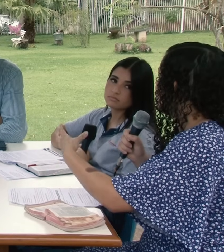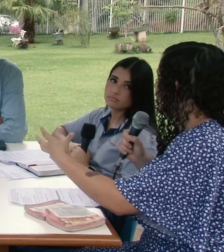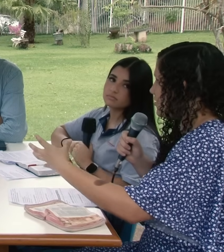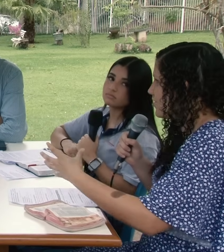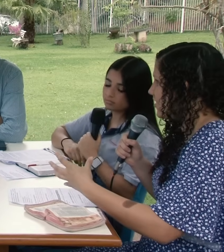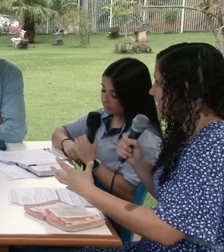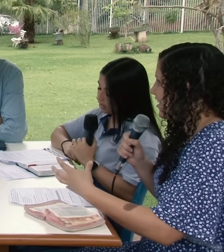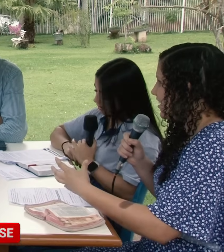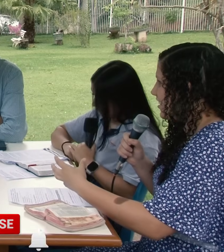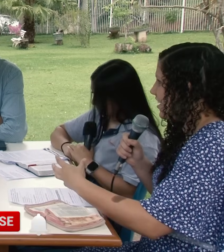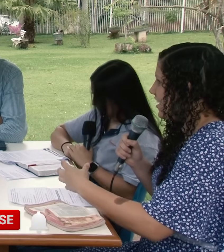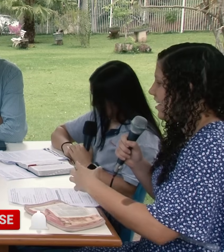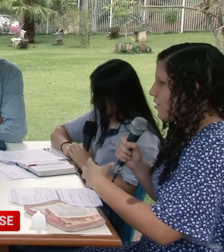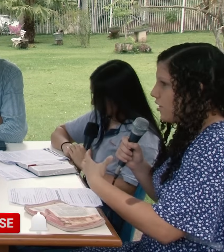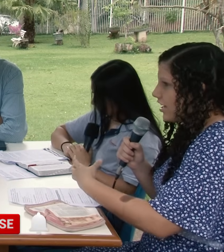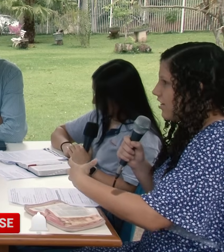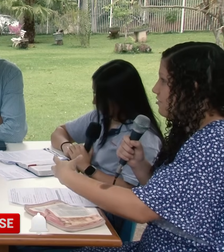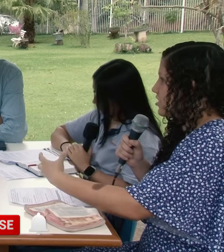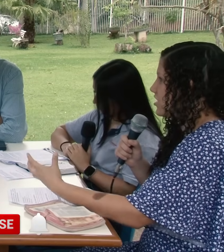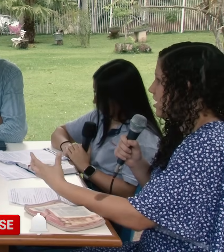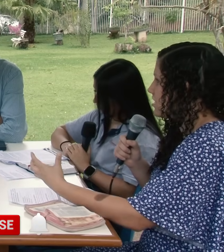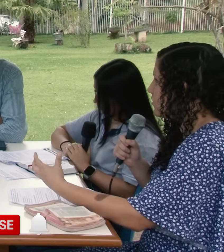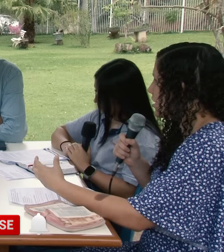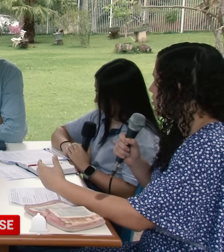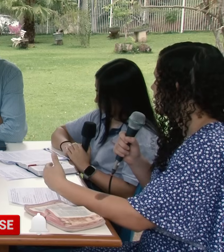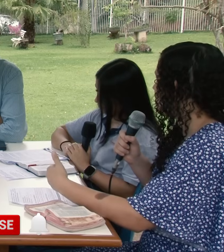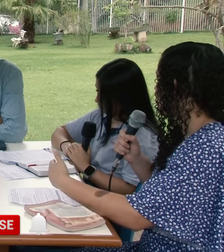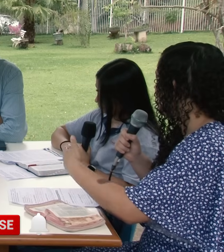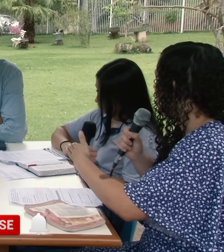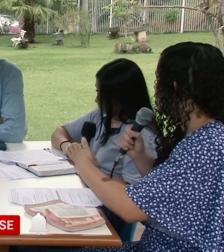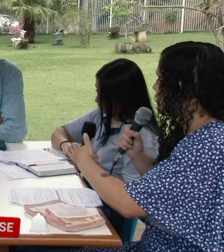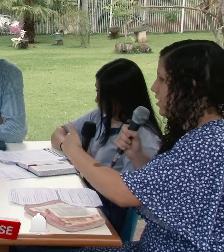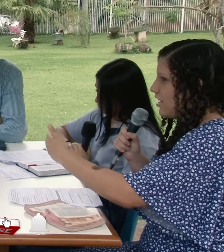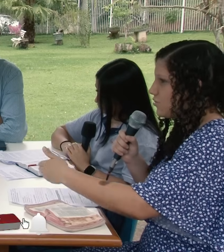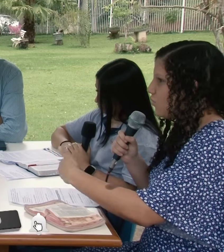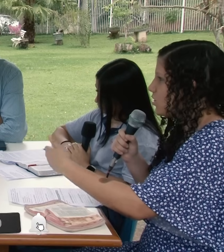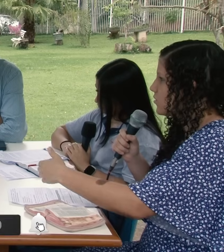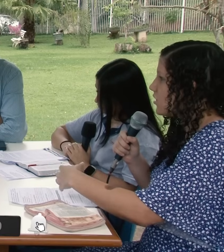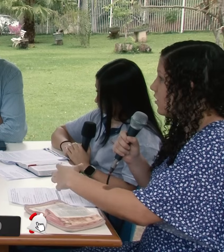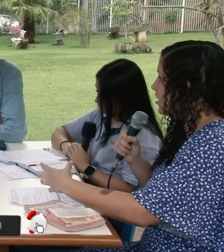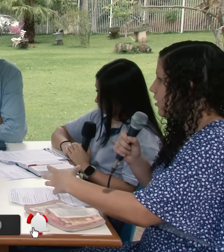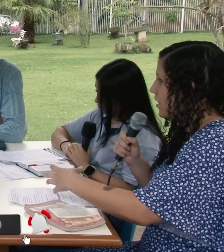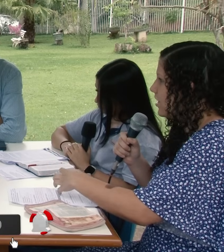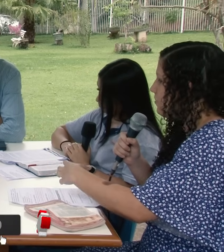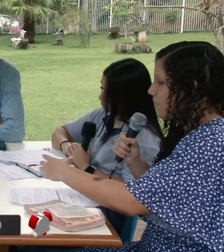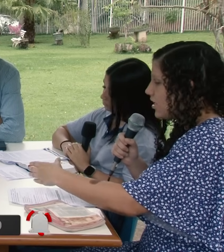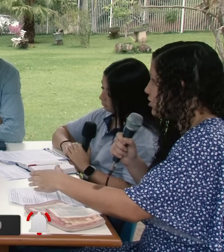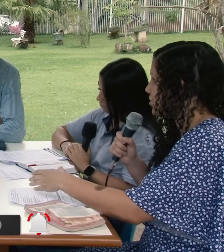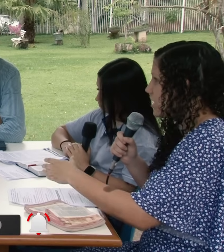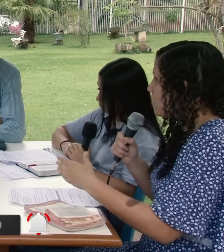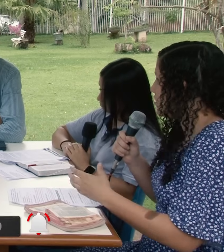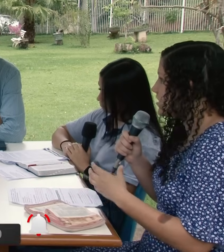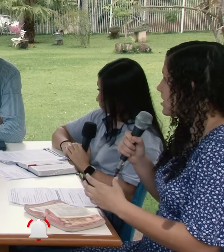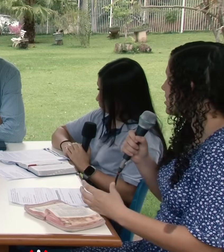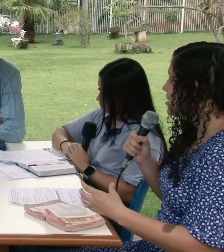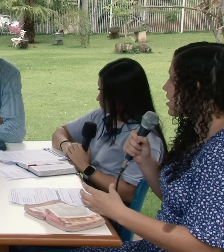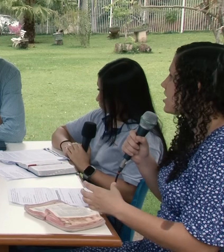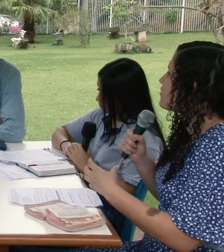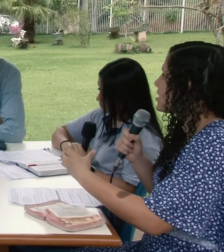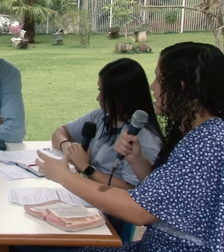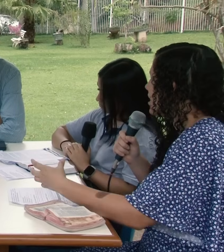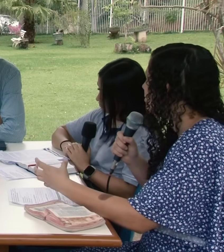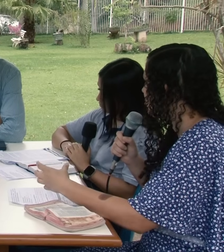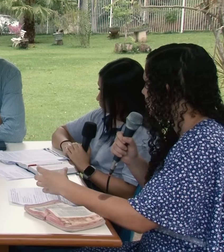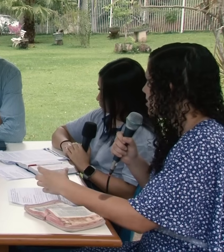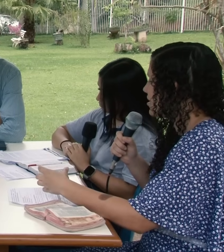evangelização diferente, né, aquela evangelização que a gente sempre, normalmente foi nas ruas, tudo, agora não, é pela rede social, às vezes você sem sair de